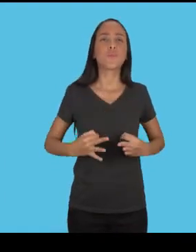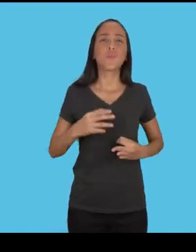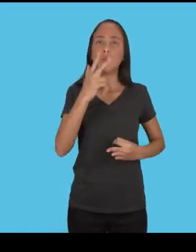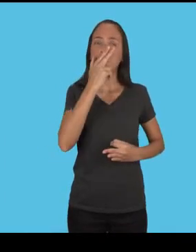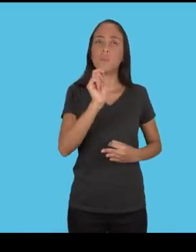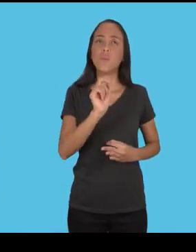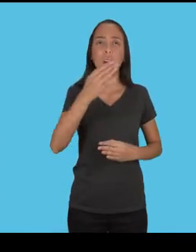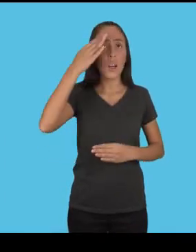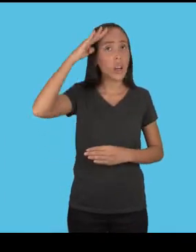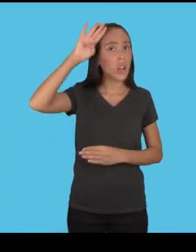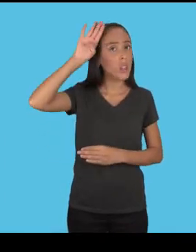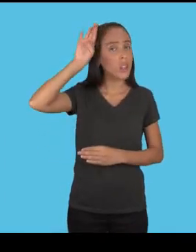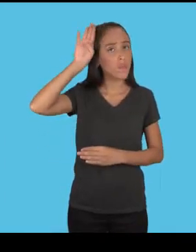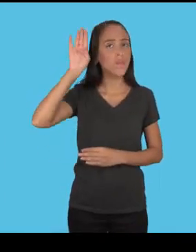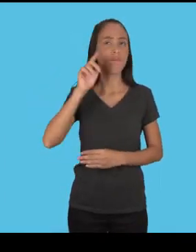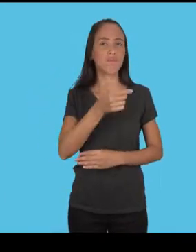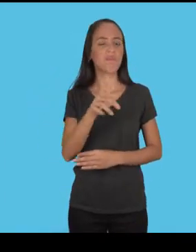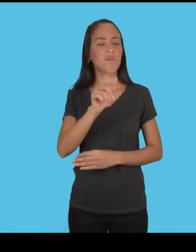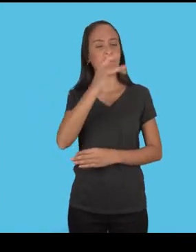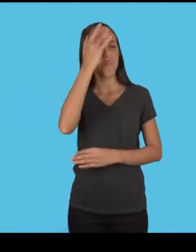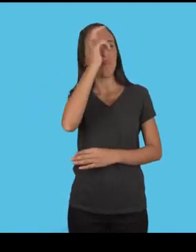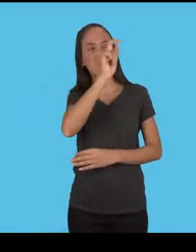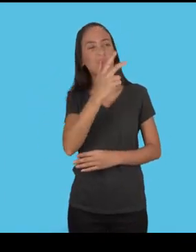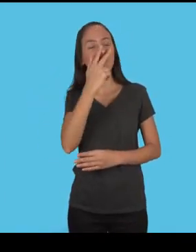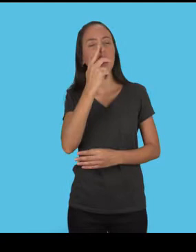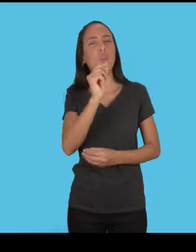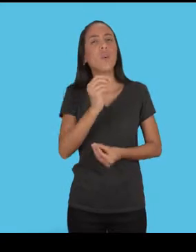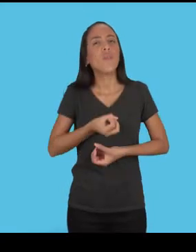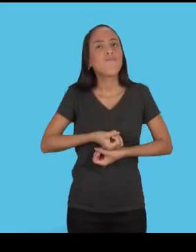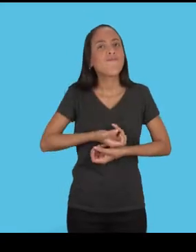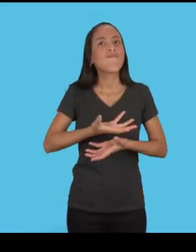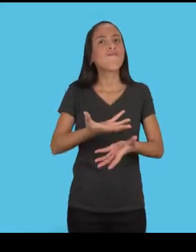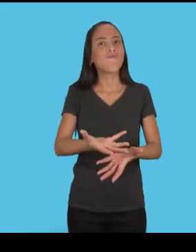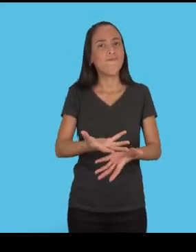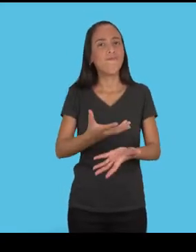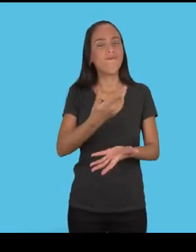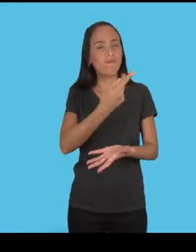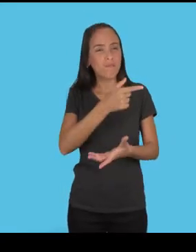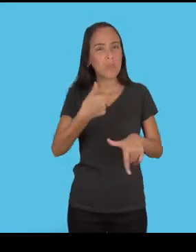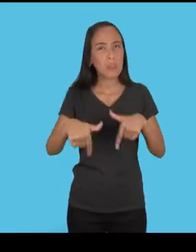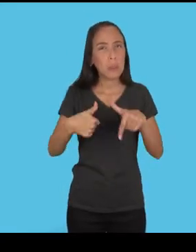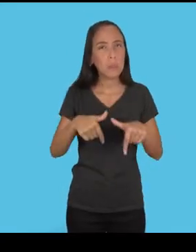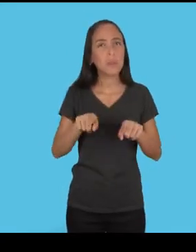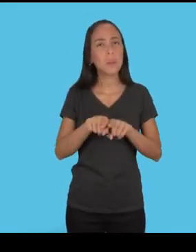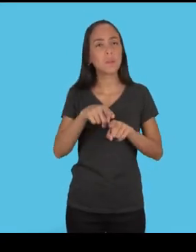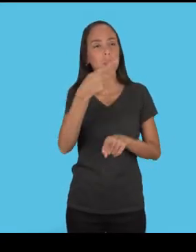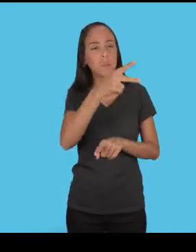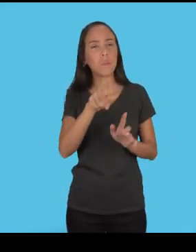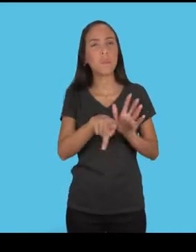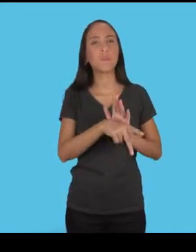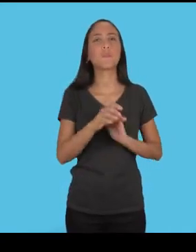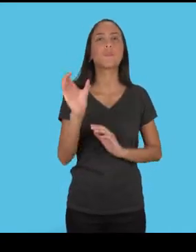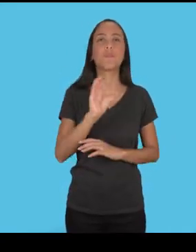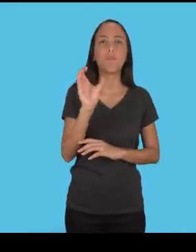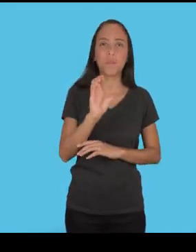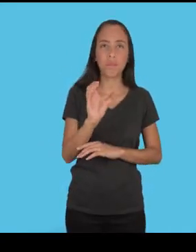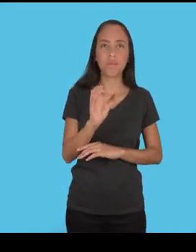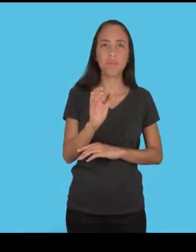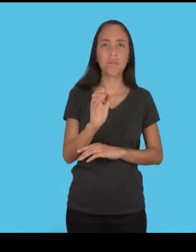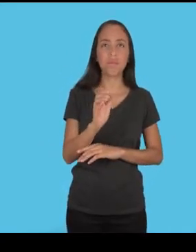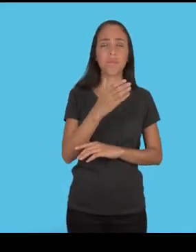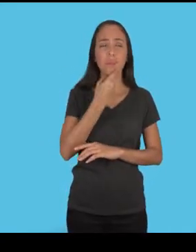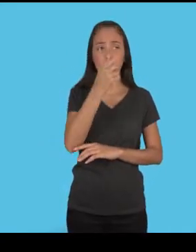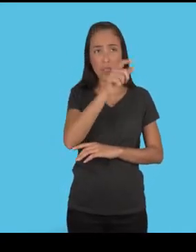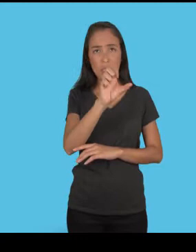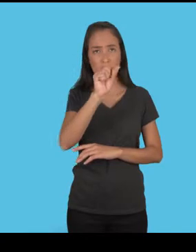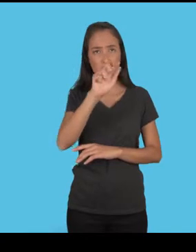acadêmica. Ele era um sujeito realmente dedicado ao seu trabalho, à sua ciência. Ele trabalhava muito mais